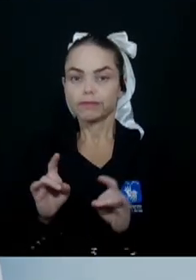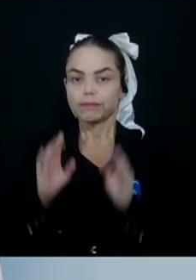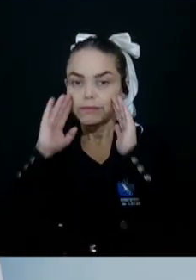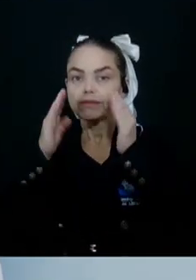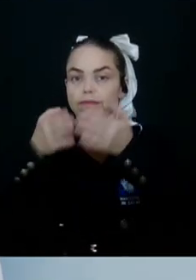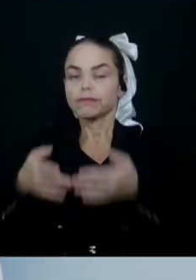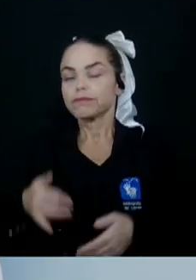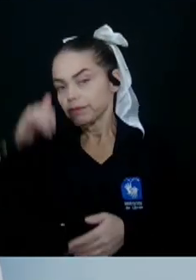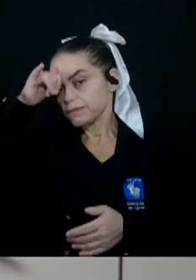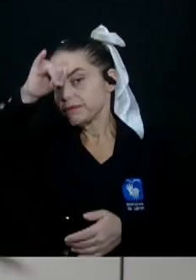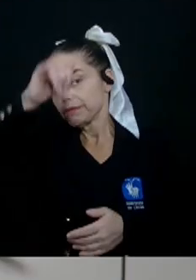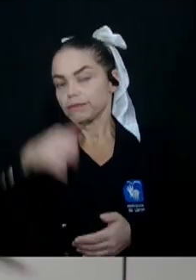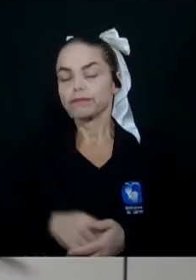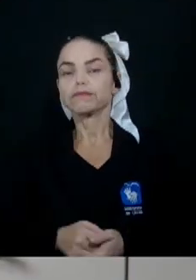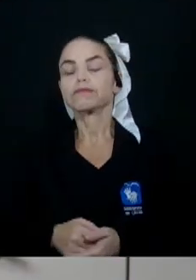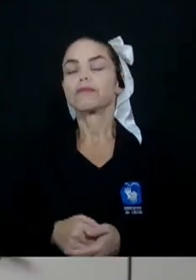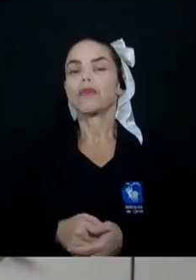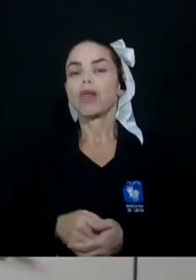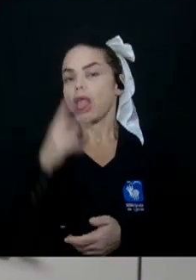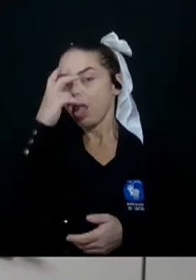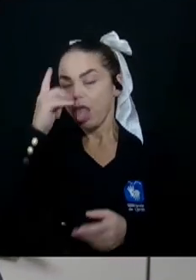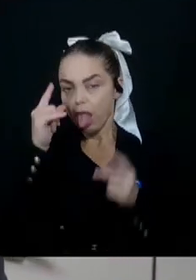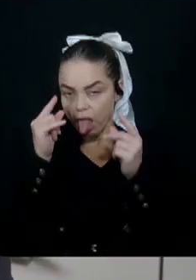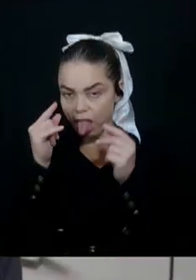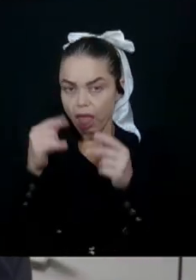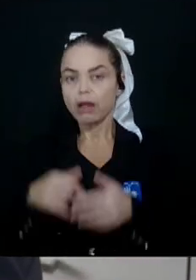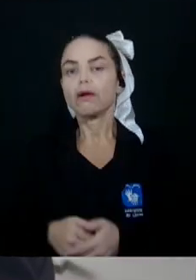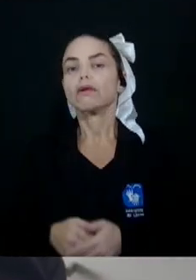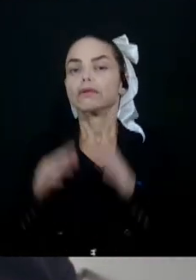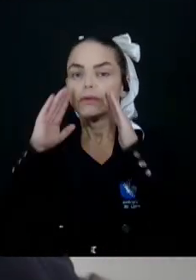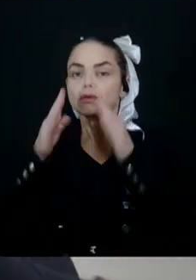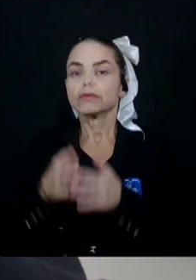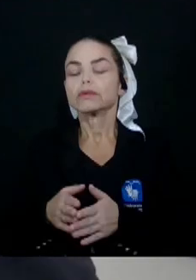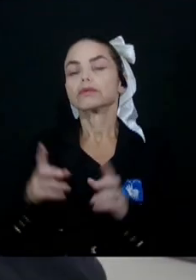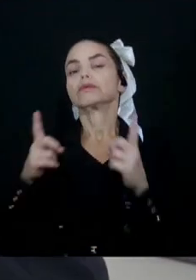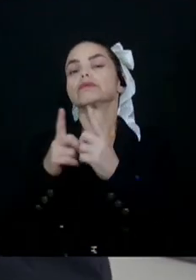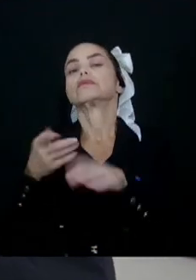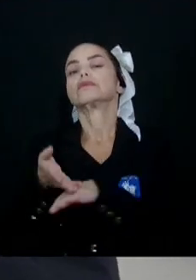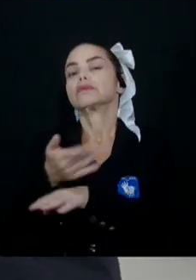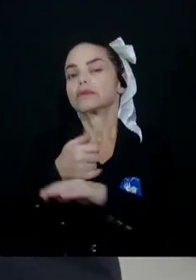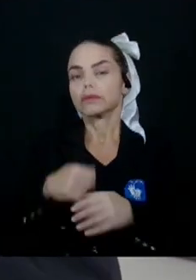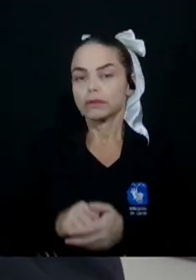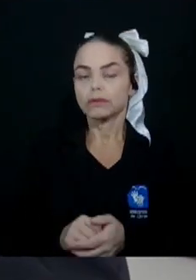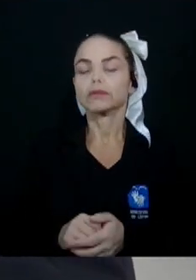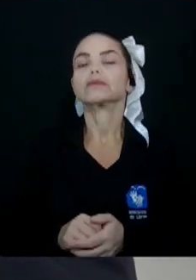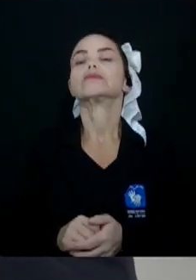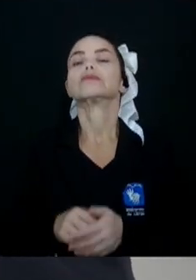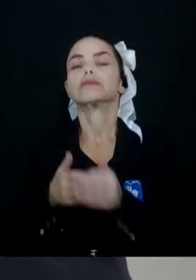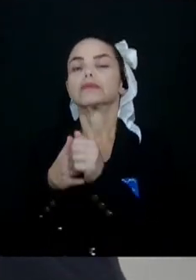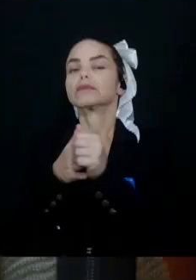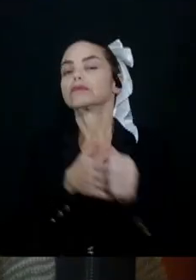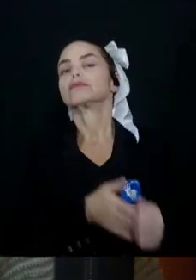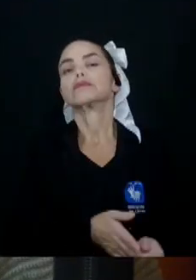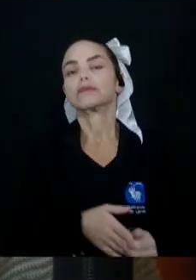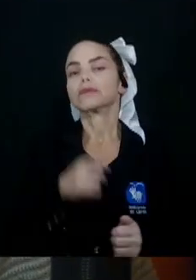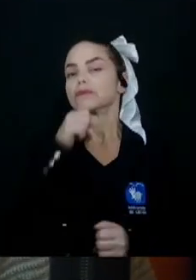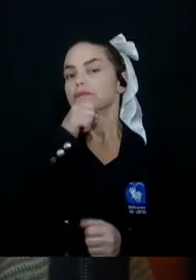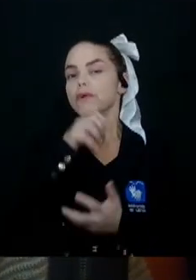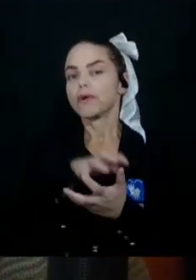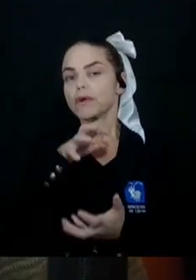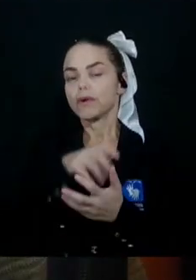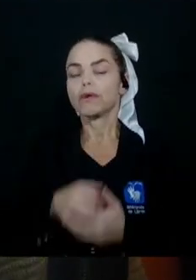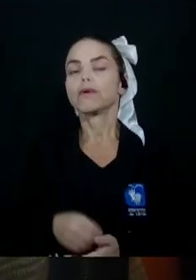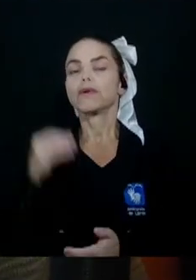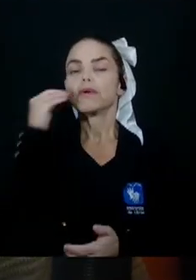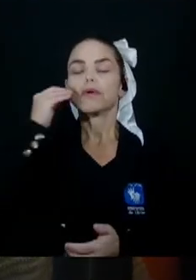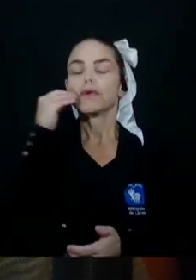da degeneração macular, com foco no diagnóstico precoce e no acompanhamento de idosos, na tentativa de evitar que a